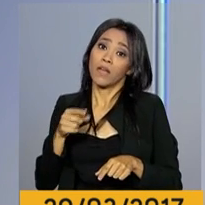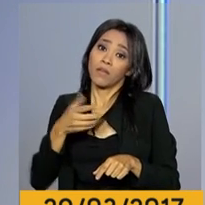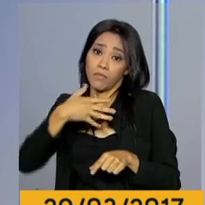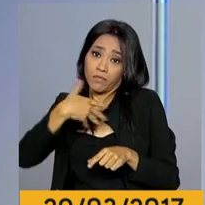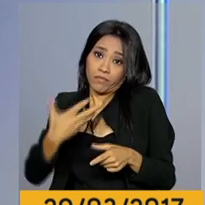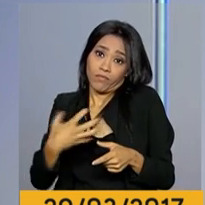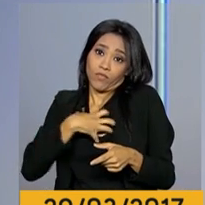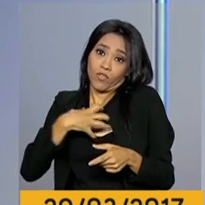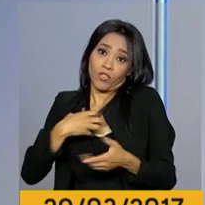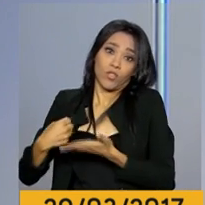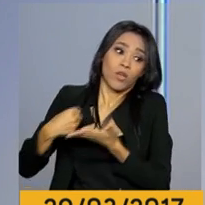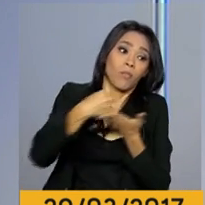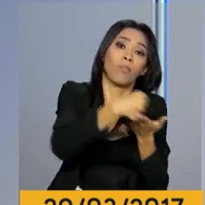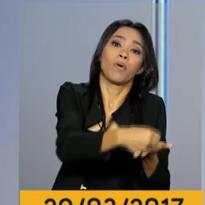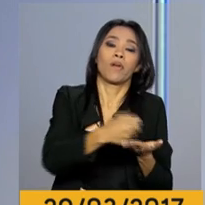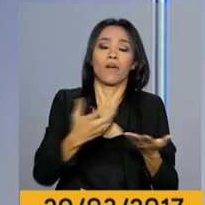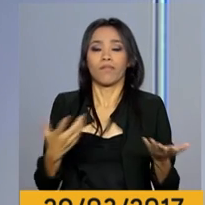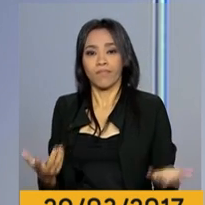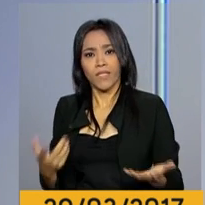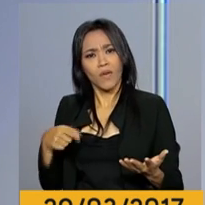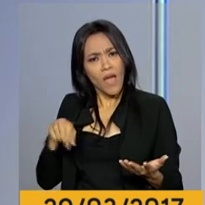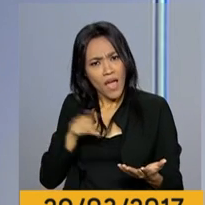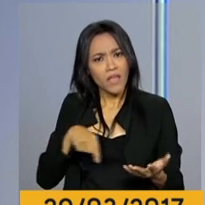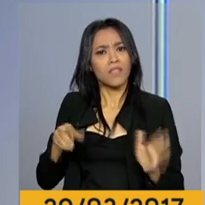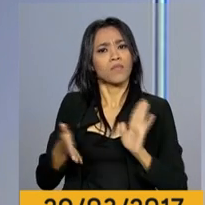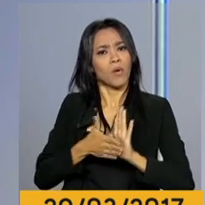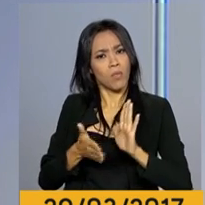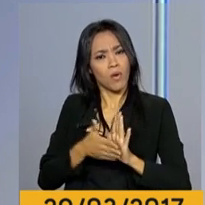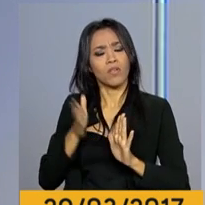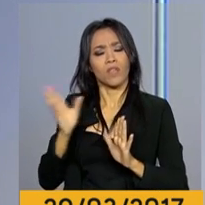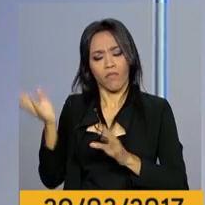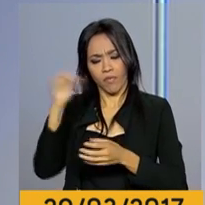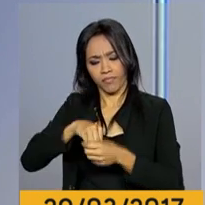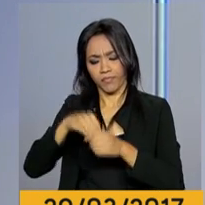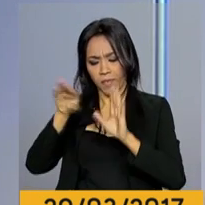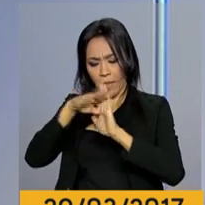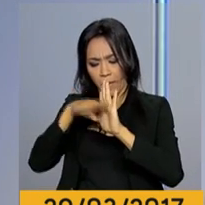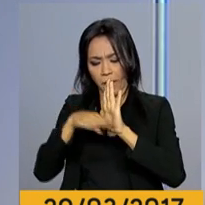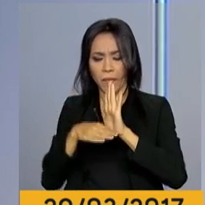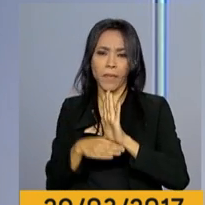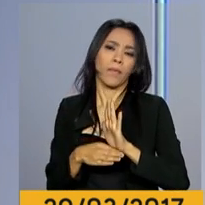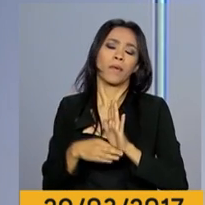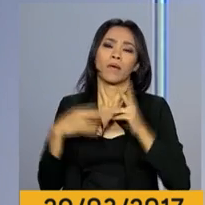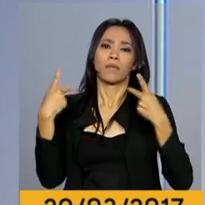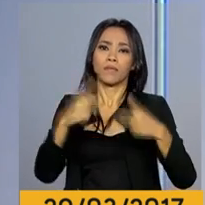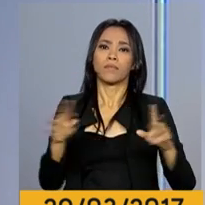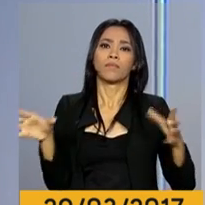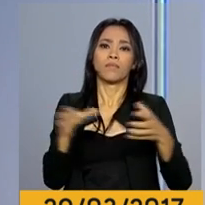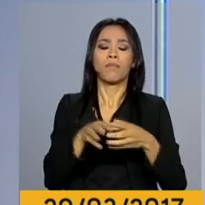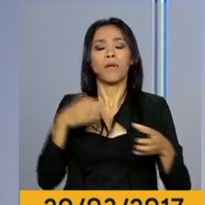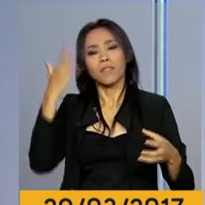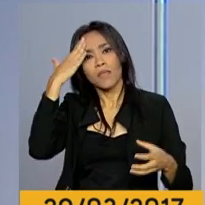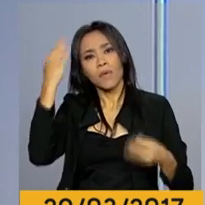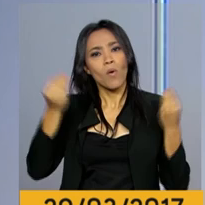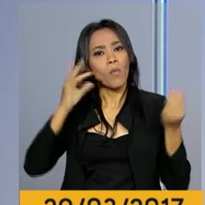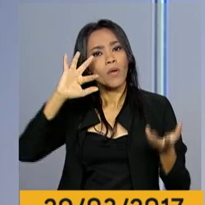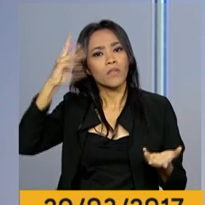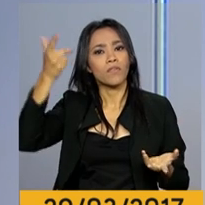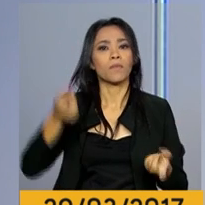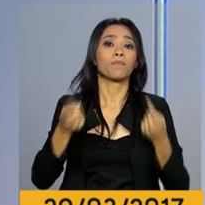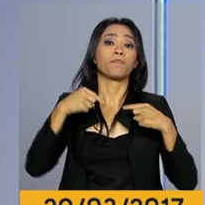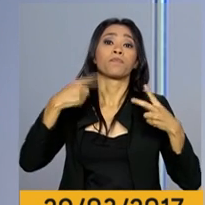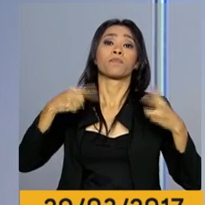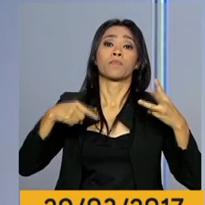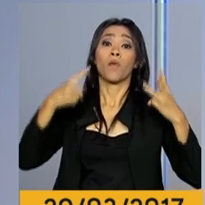propostas todas estavam no nosso programa na nossa forma de entender o governo ea outra que estava no nosso